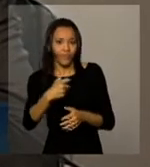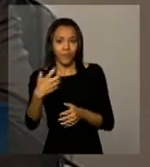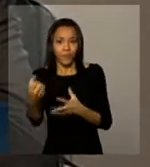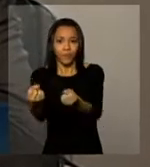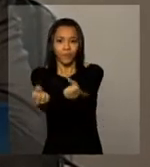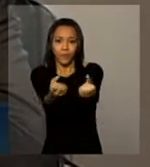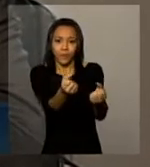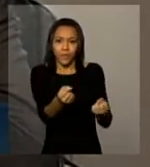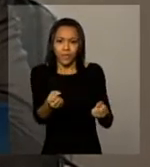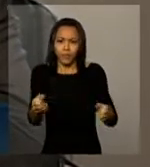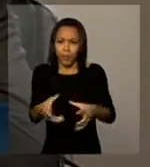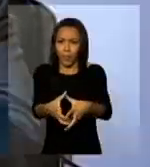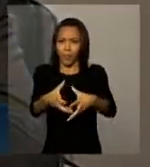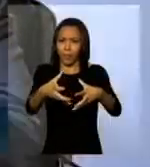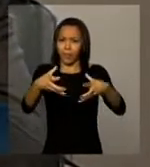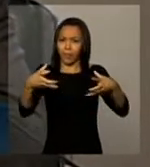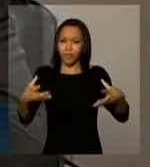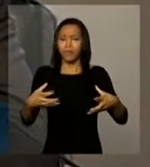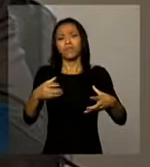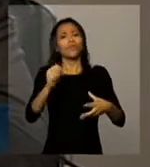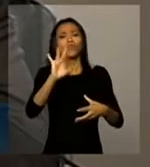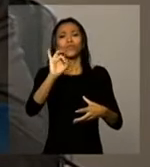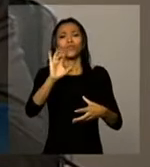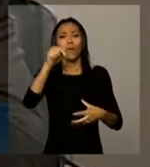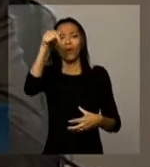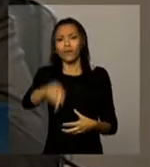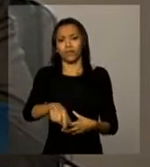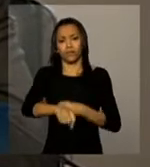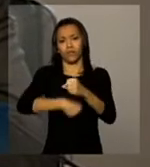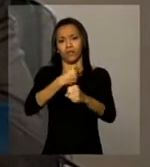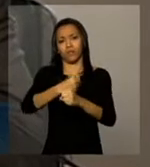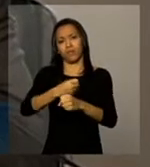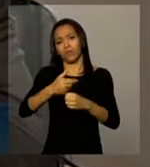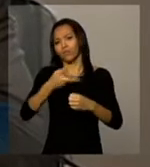2014, como também nos próximos anos. Passa adiante.